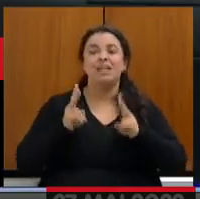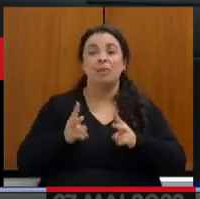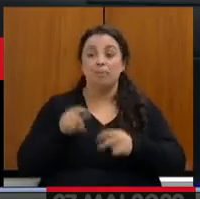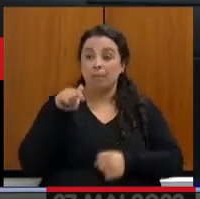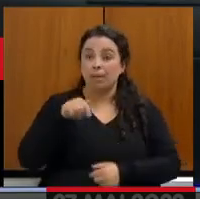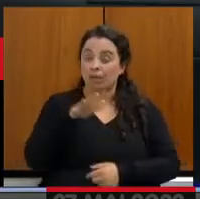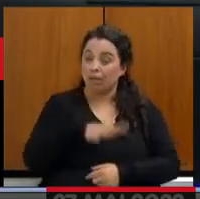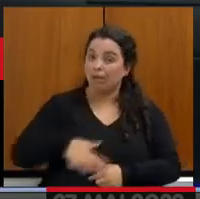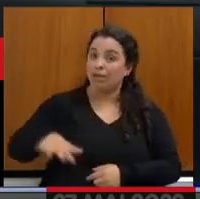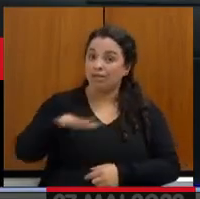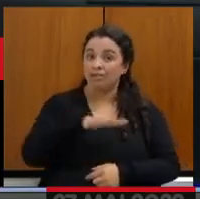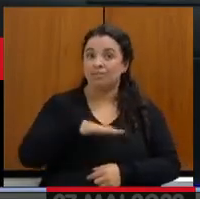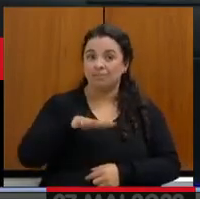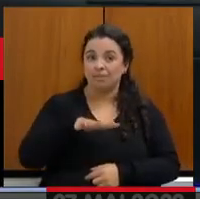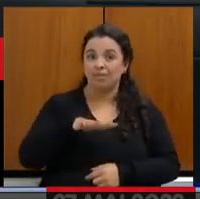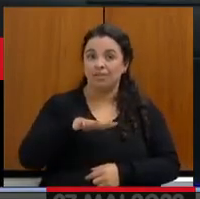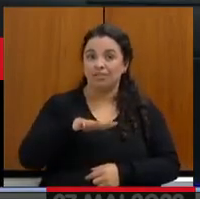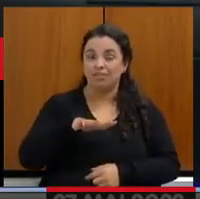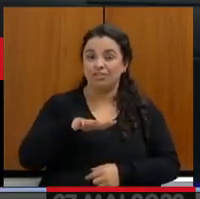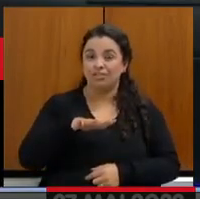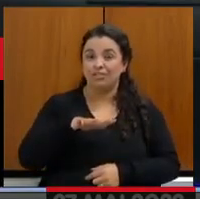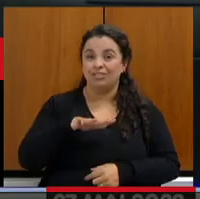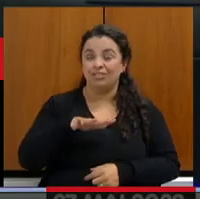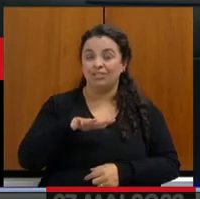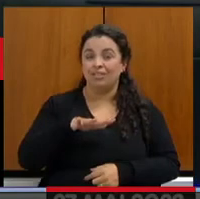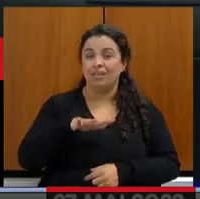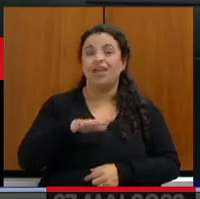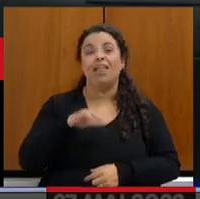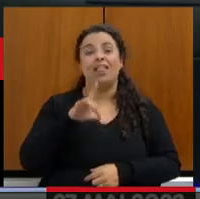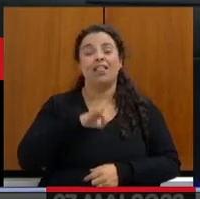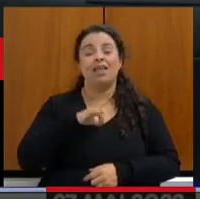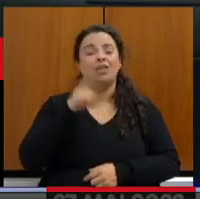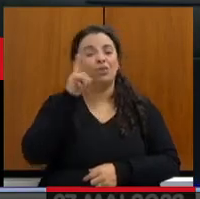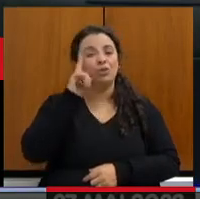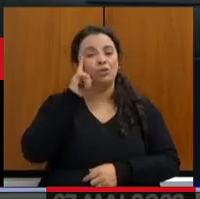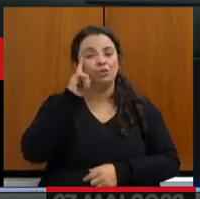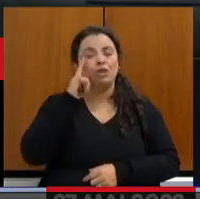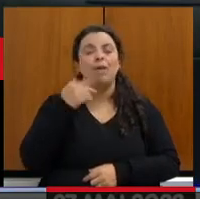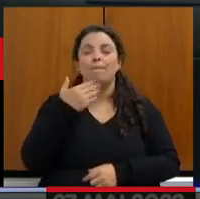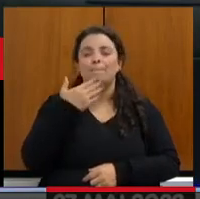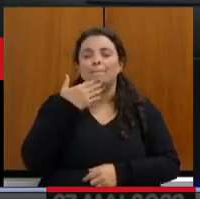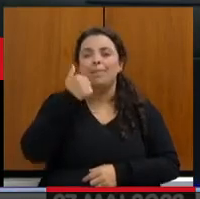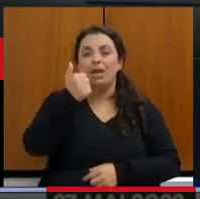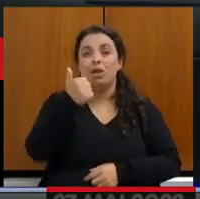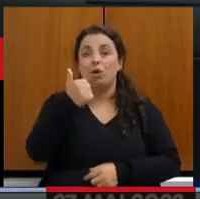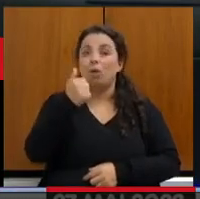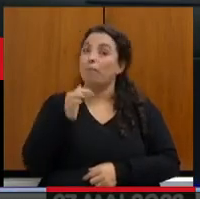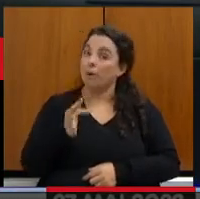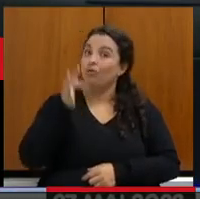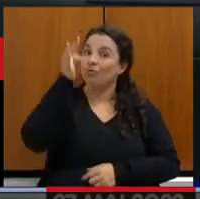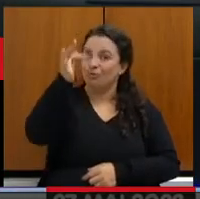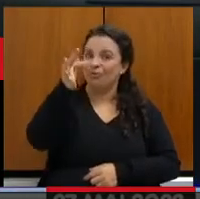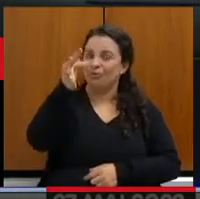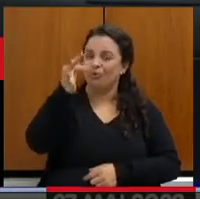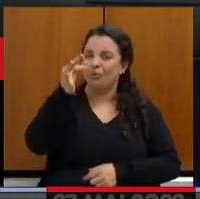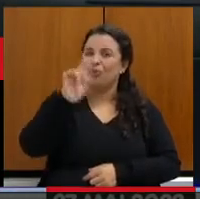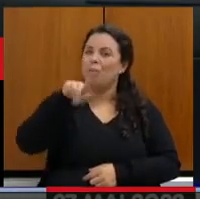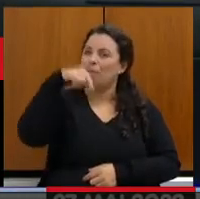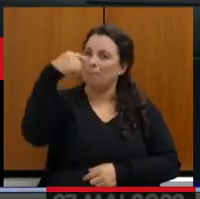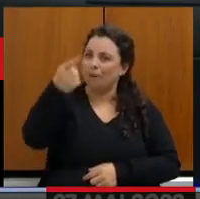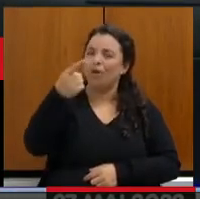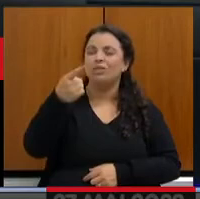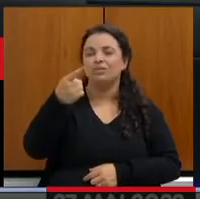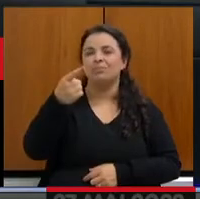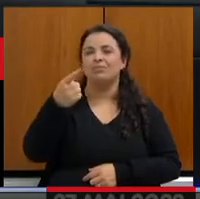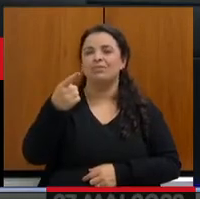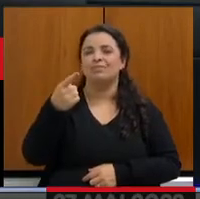ambiente que é tudo isso que vocês disseram se torne um e para as próximas que virão Essa é a tarefa